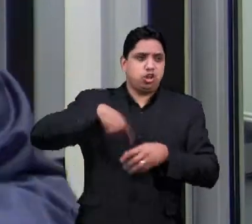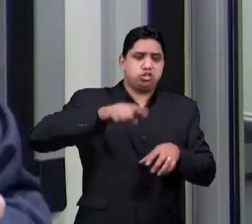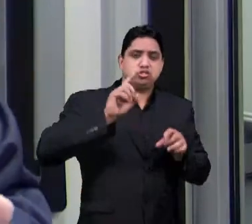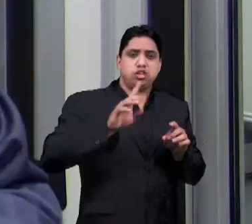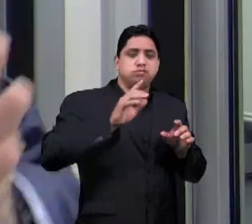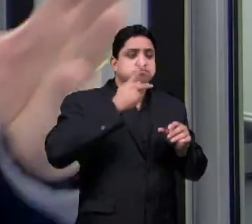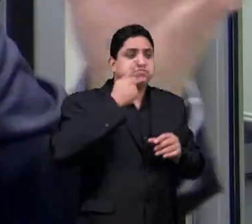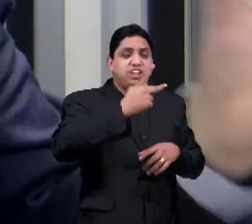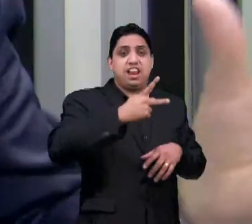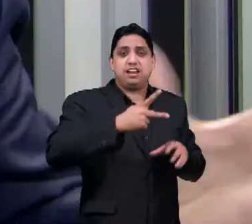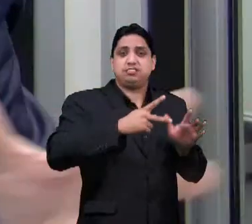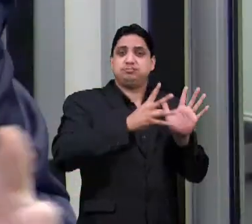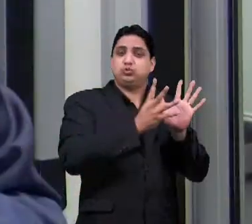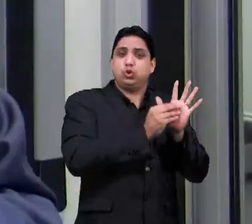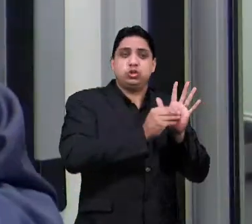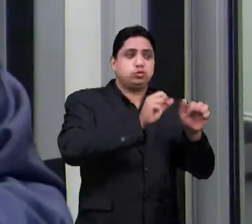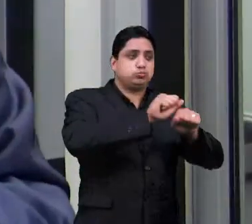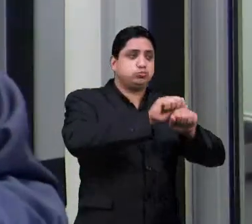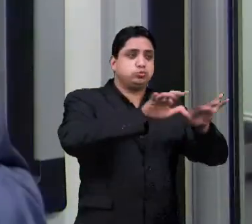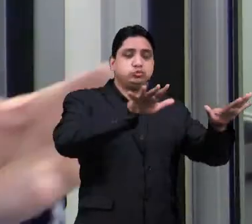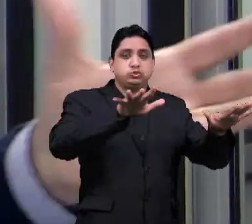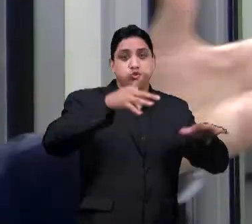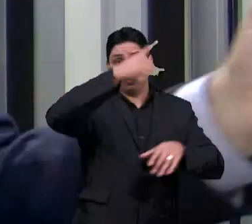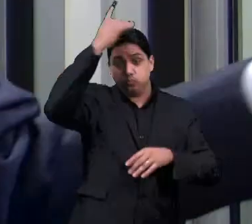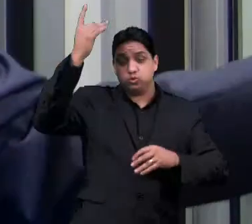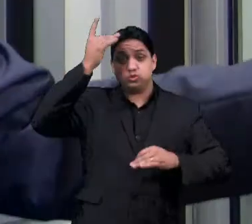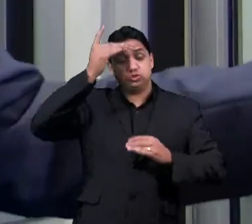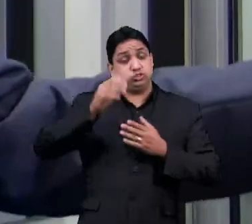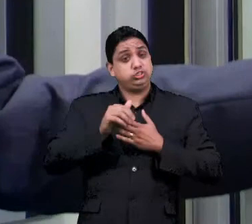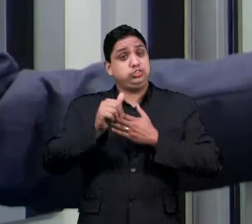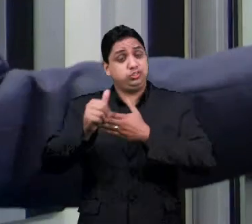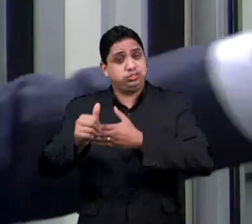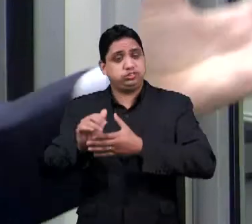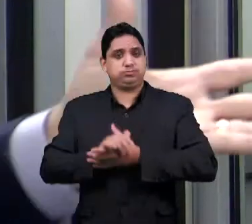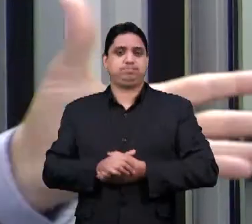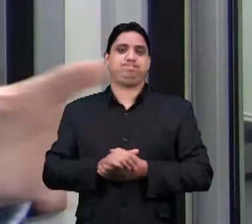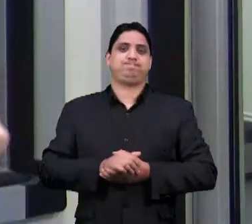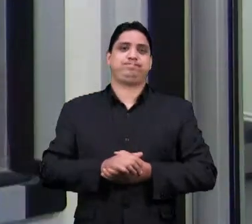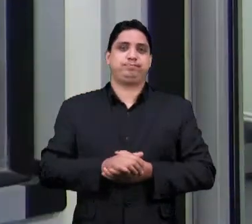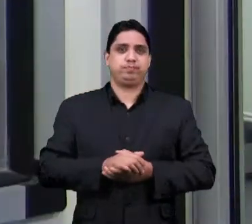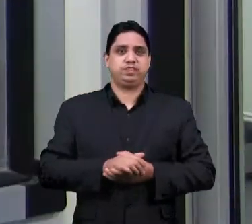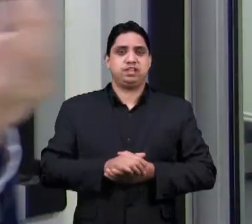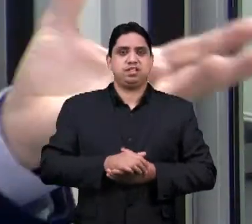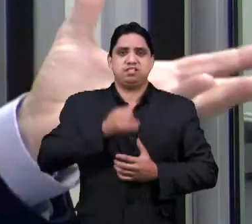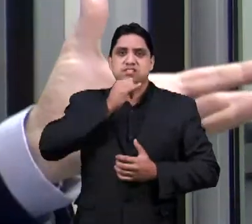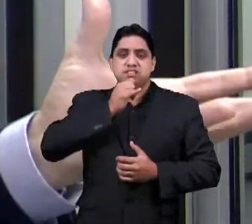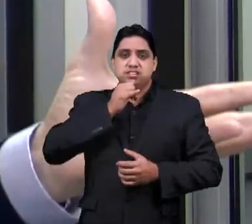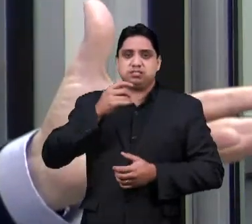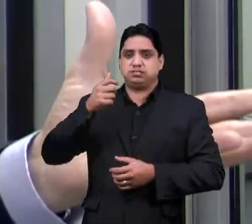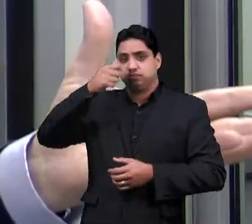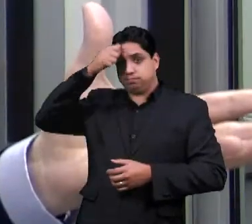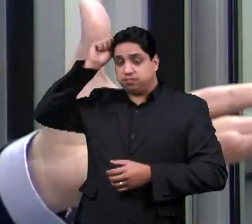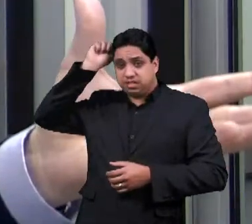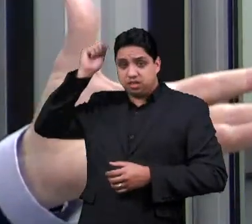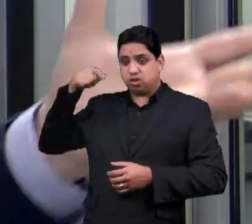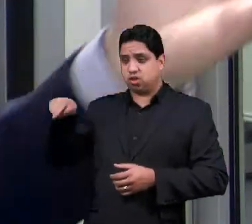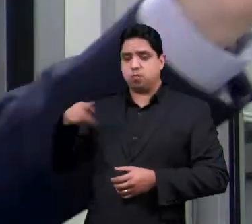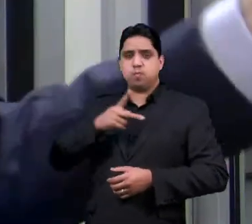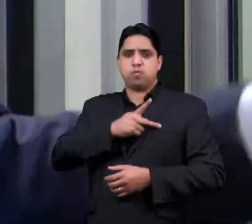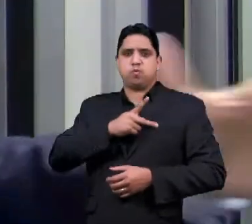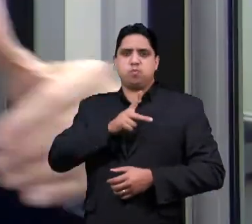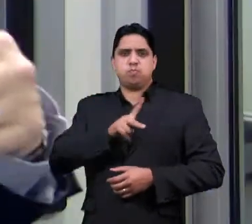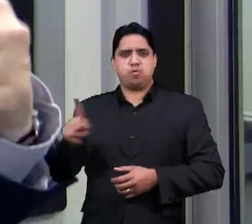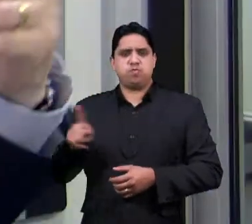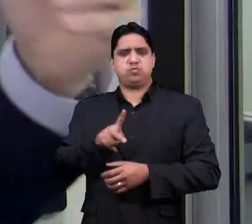dando, direcionando, mostrando. Às vezes tem um assunto, o Amadeu é professor de seminário há tantos anos,